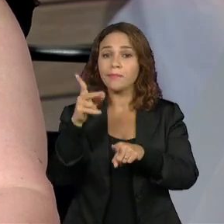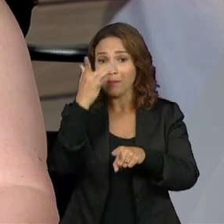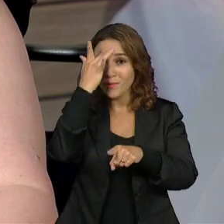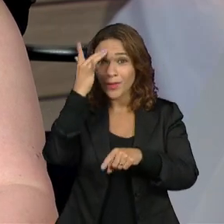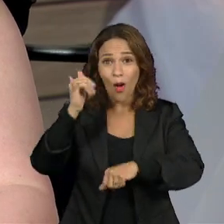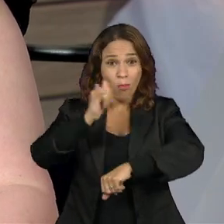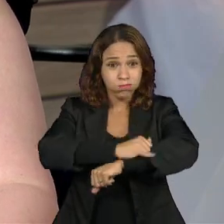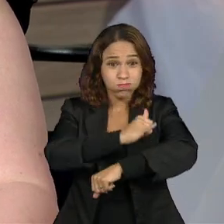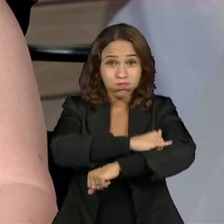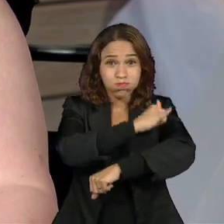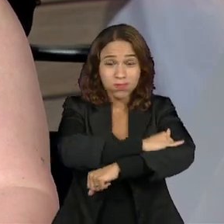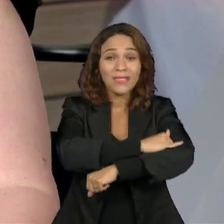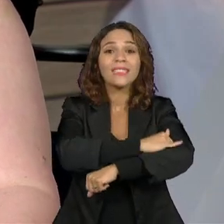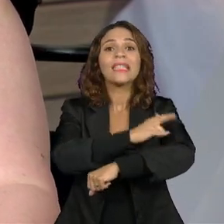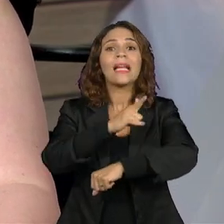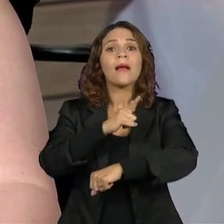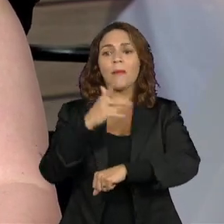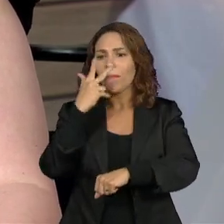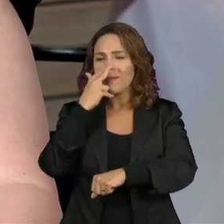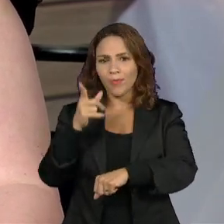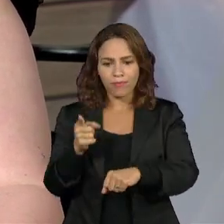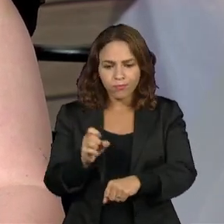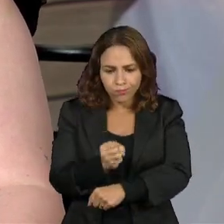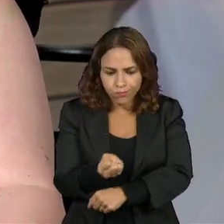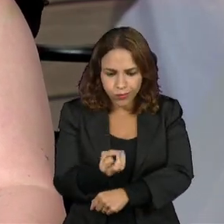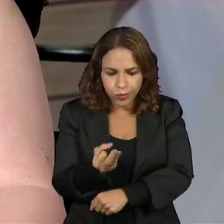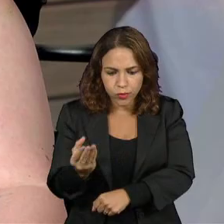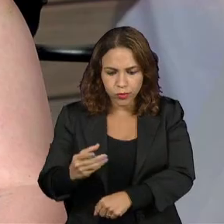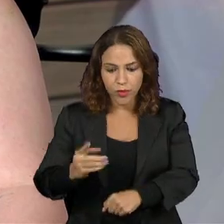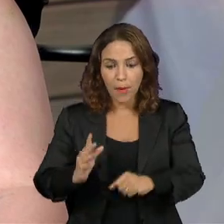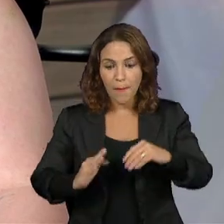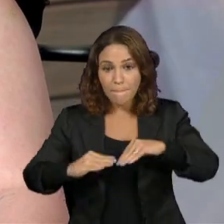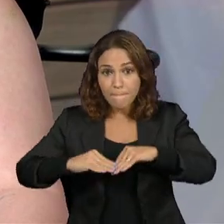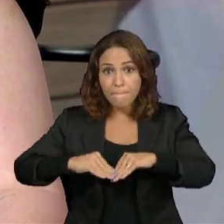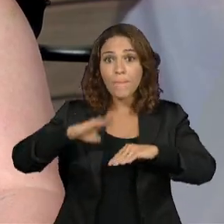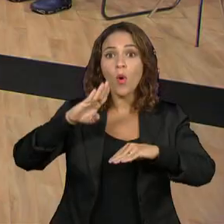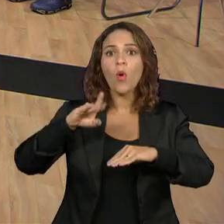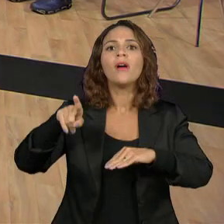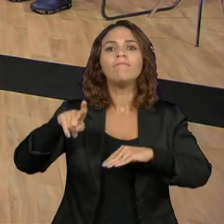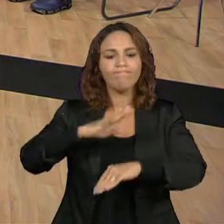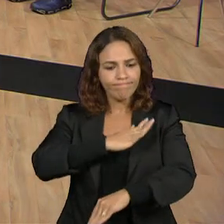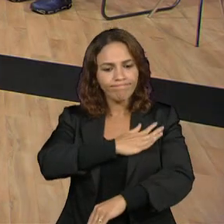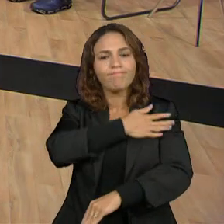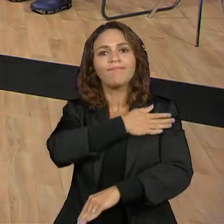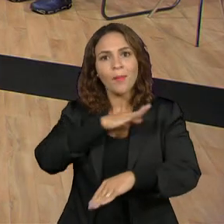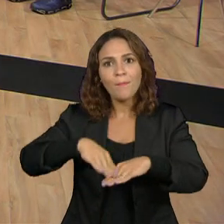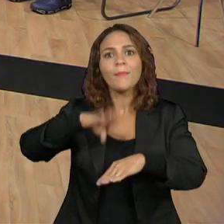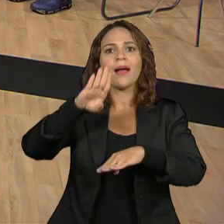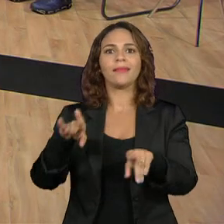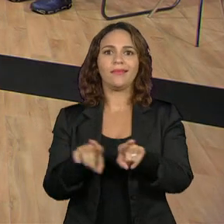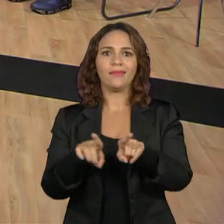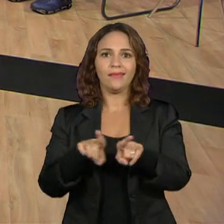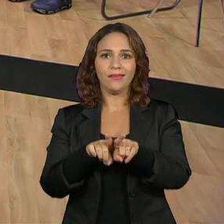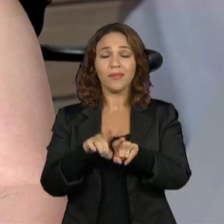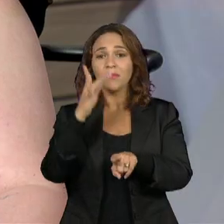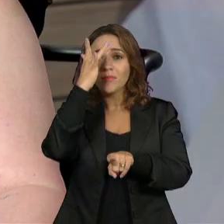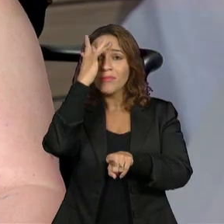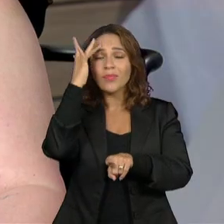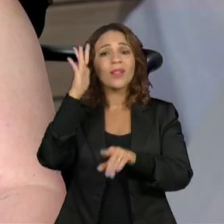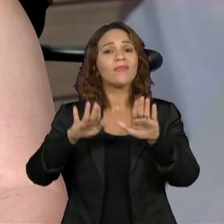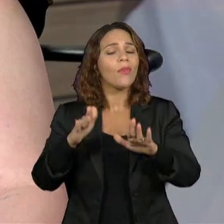são mais gordas. Então, quanto maior o peso de uma pessoa, mais ela vai ser discriminada. Então, as pessoas, elas fazem isso até